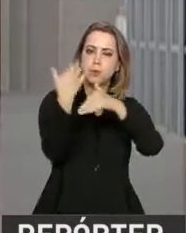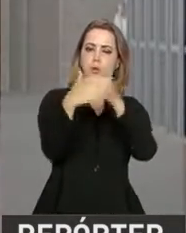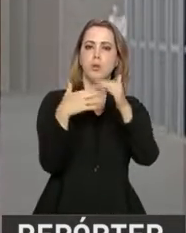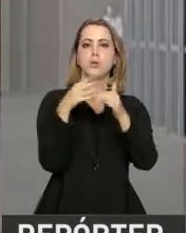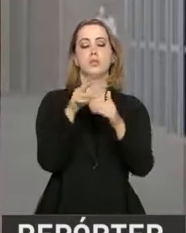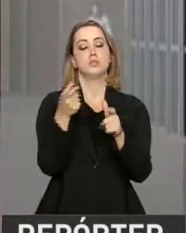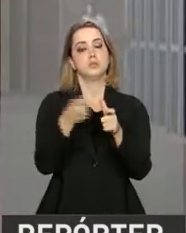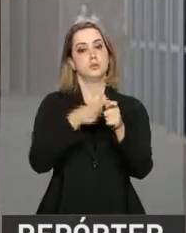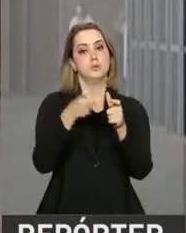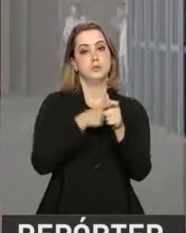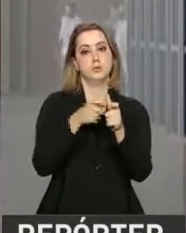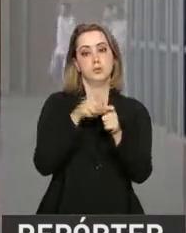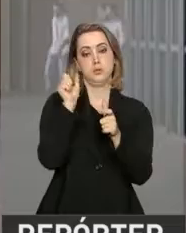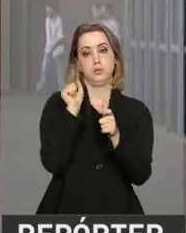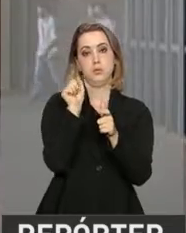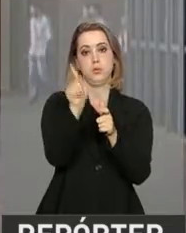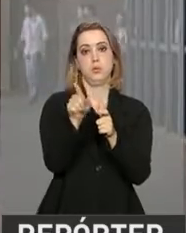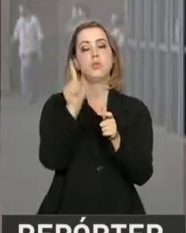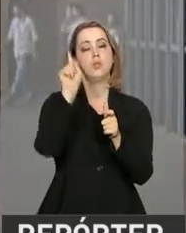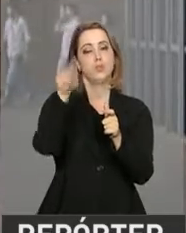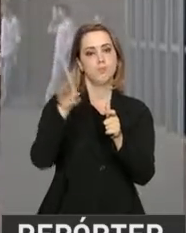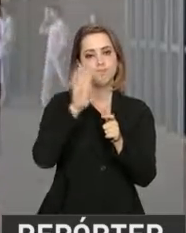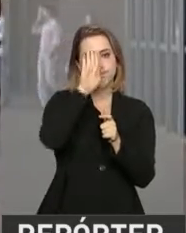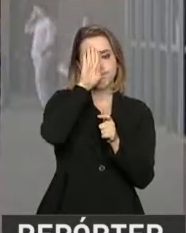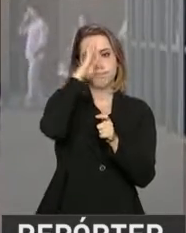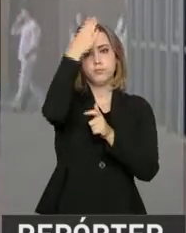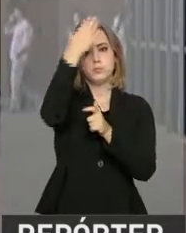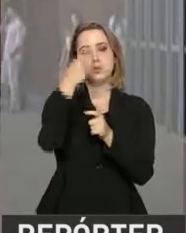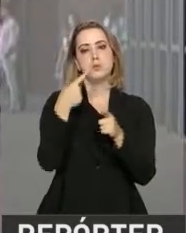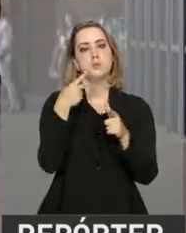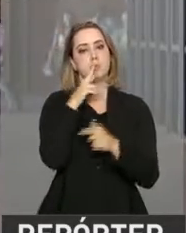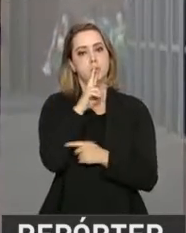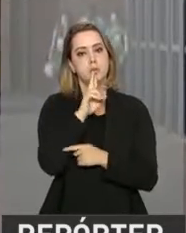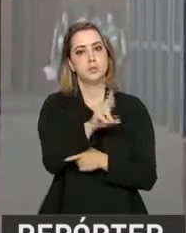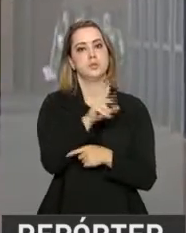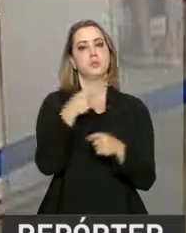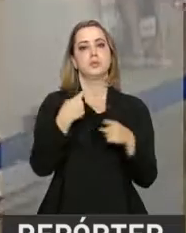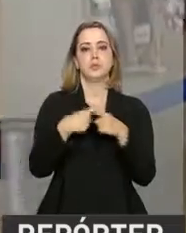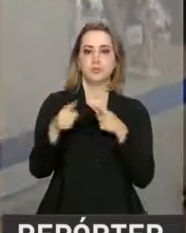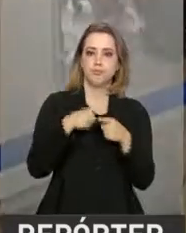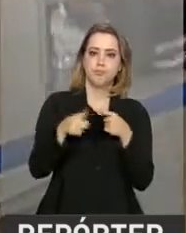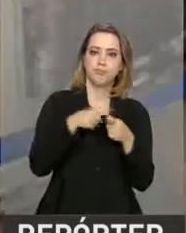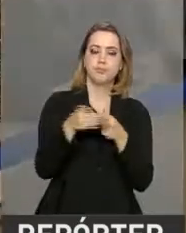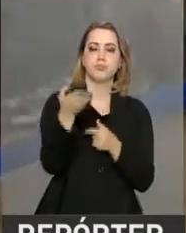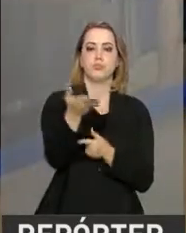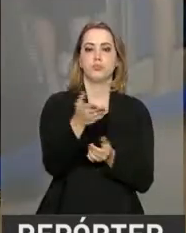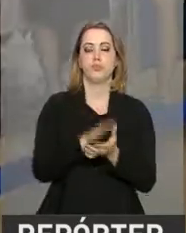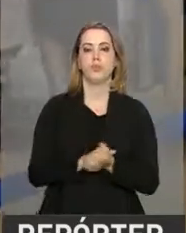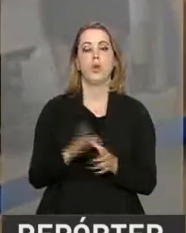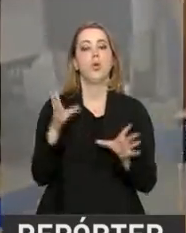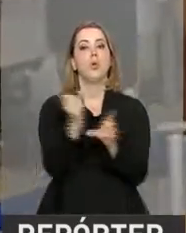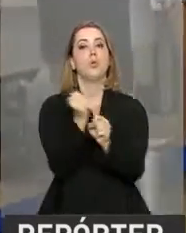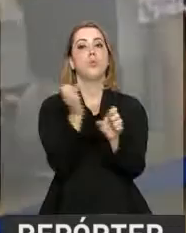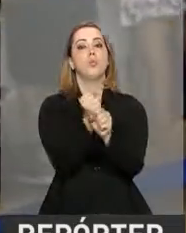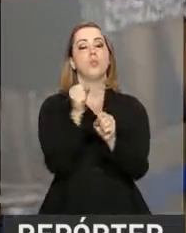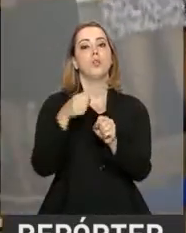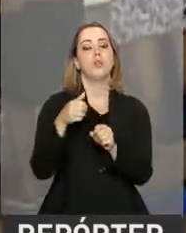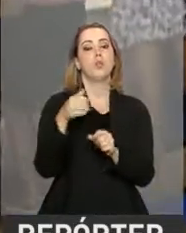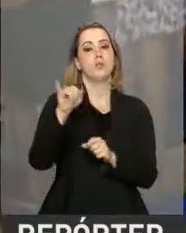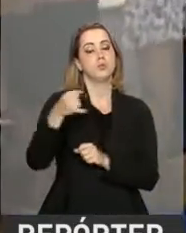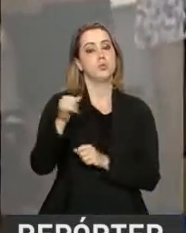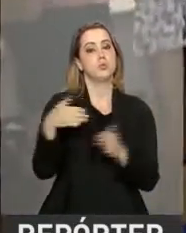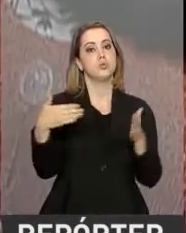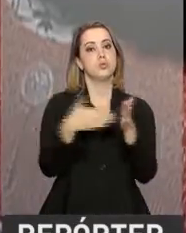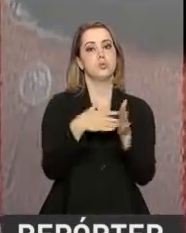Previdência Social foi apontado como um dos principais fatores para essa conta estar no vermelho. No acumulado de janeiro a agosto, a Previdência